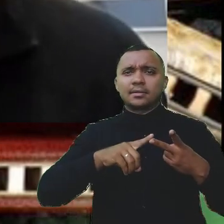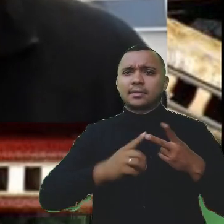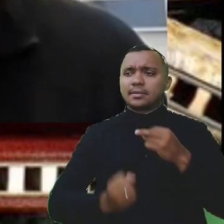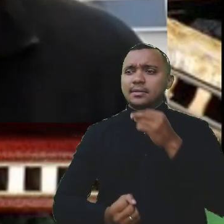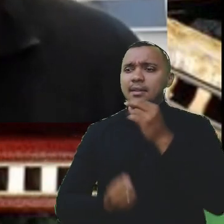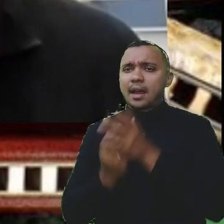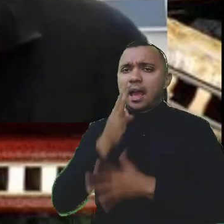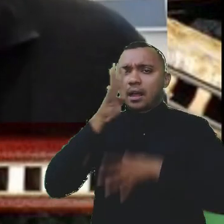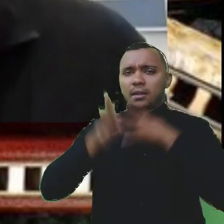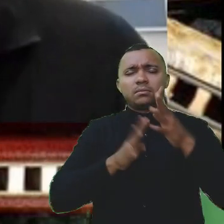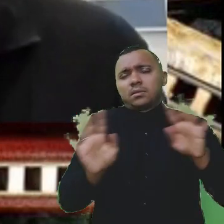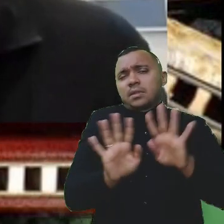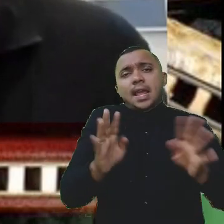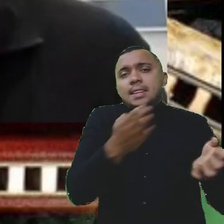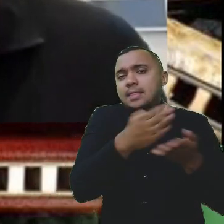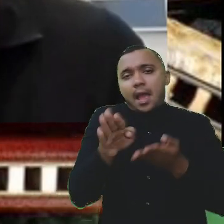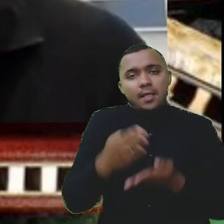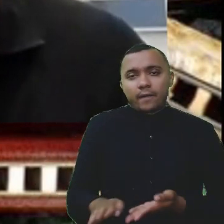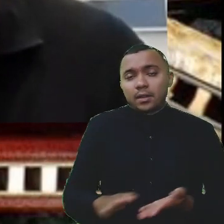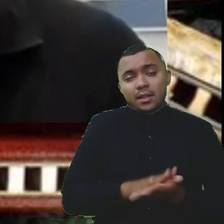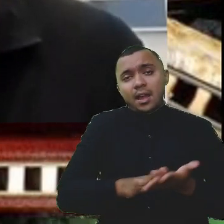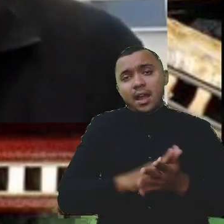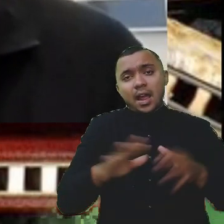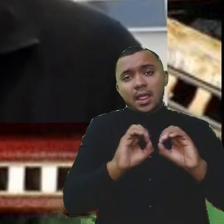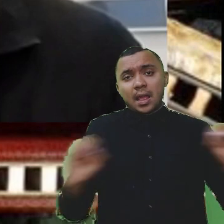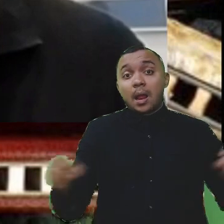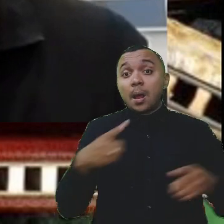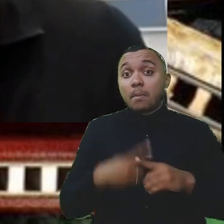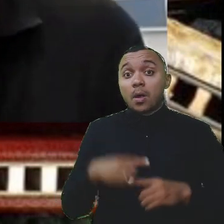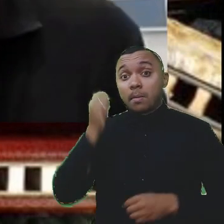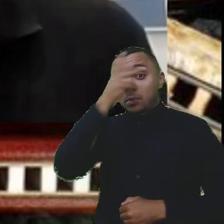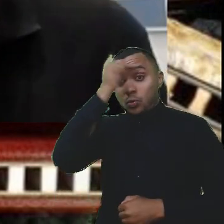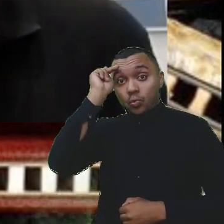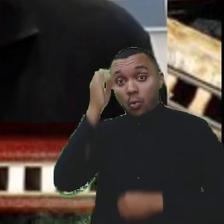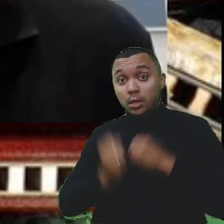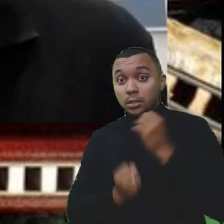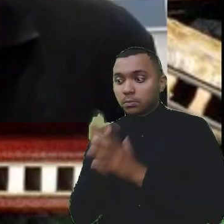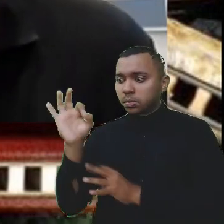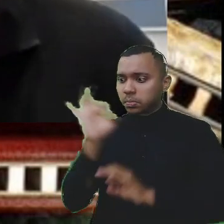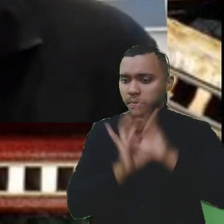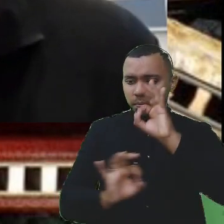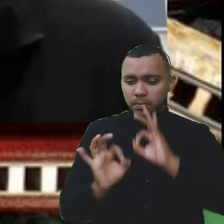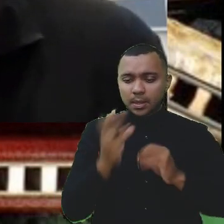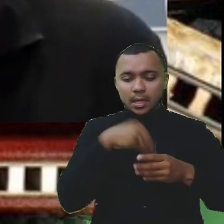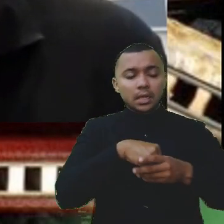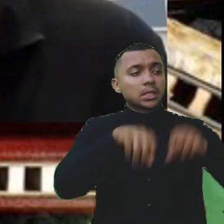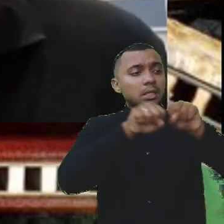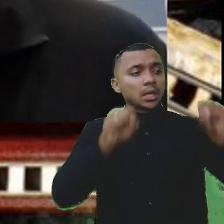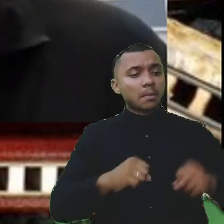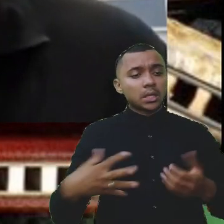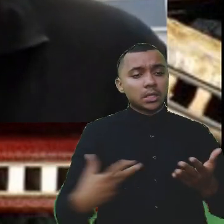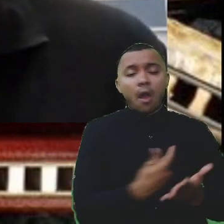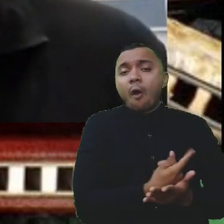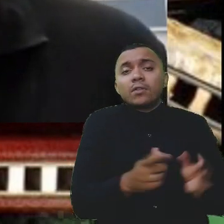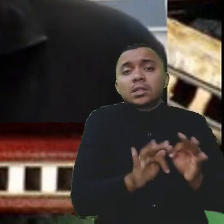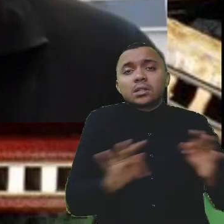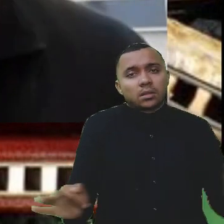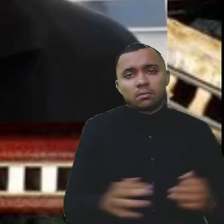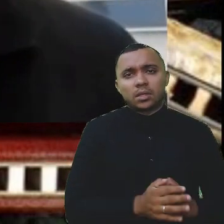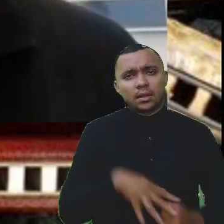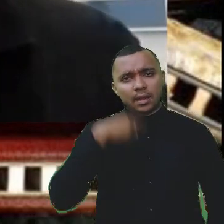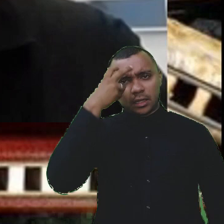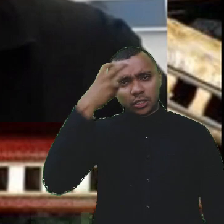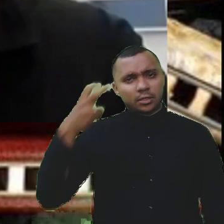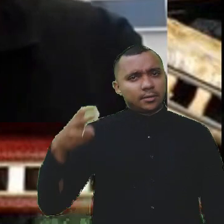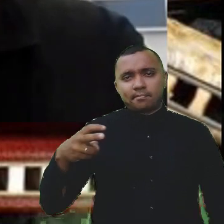artificial, porque é produzida, desenvolvida, fabricada. Então, não tem nada de. Sabe? Então, o